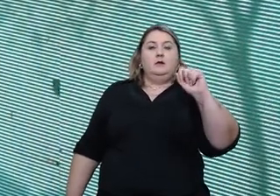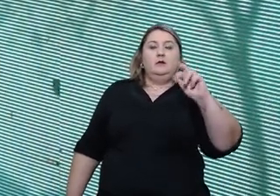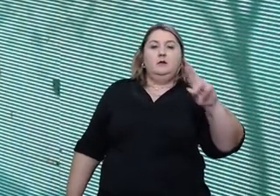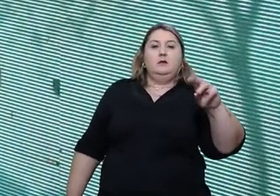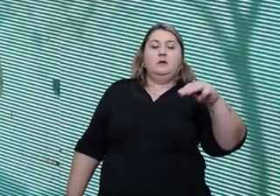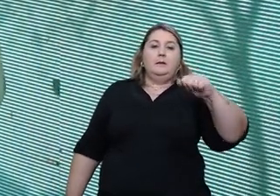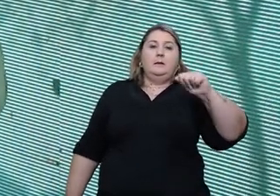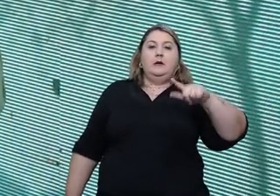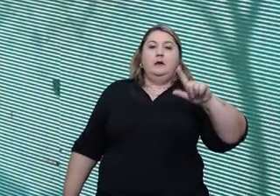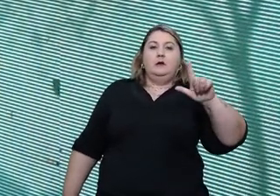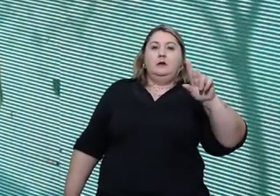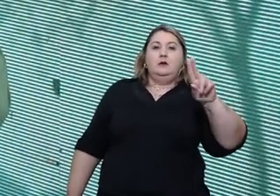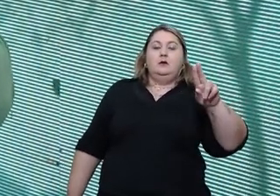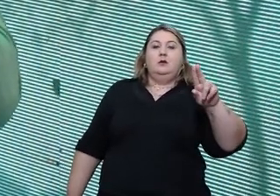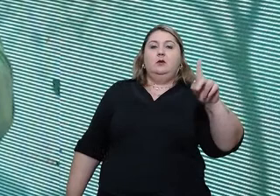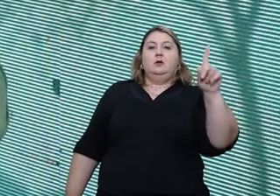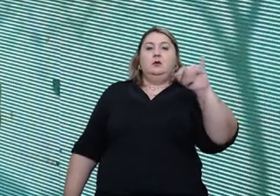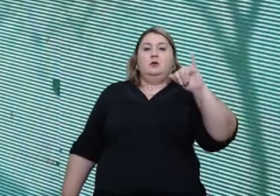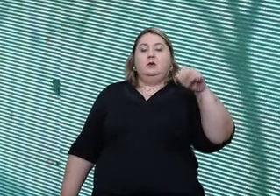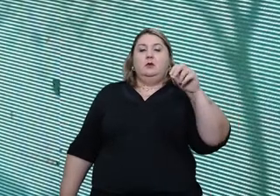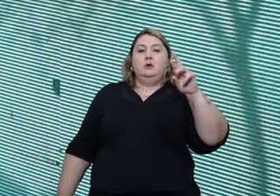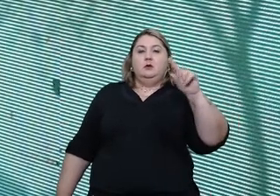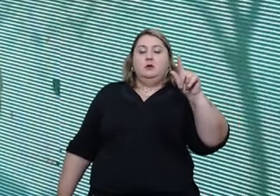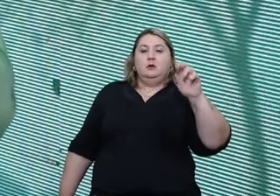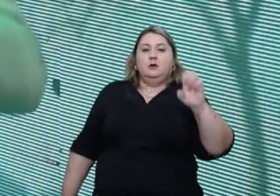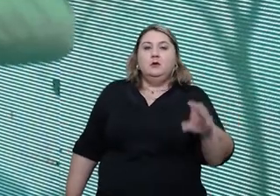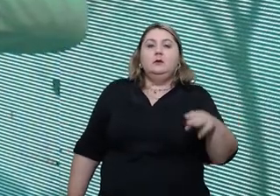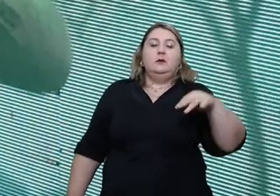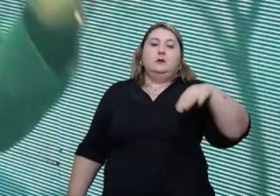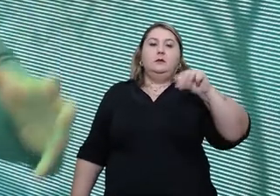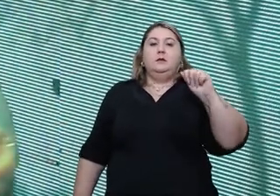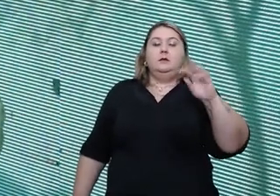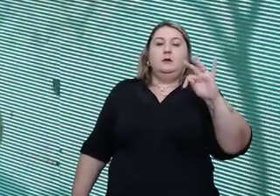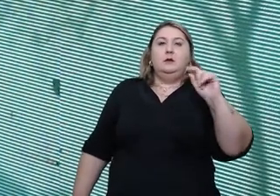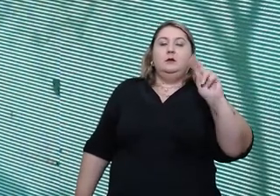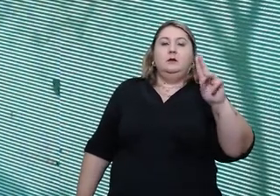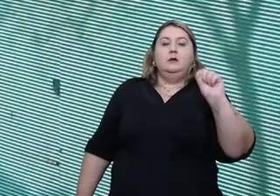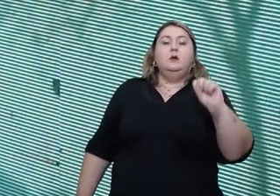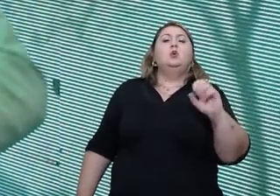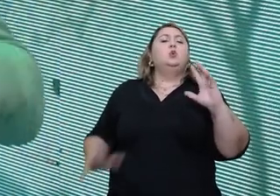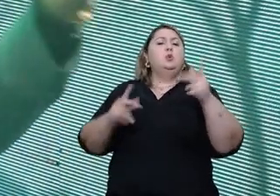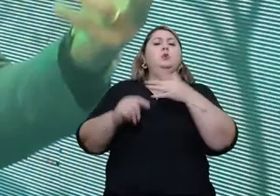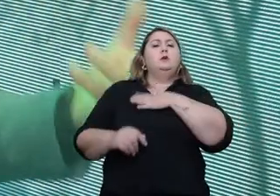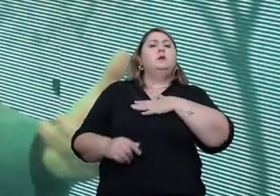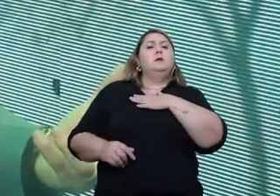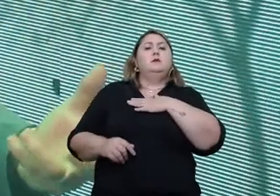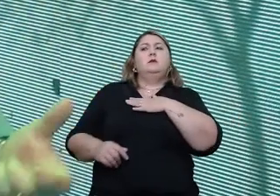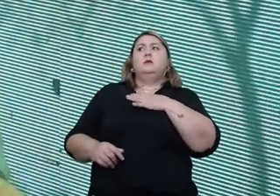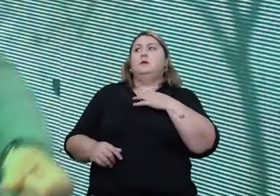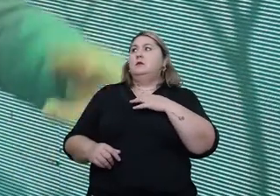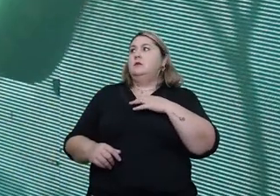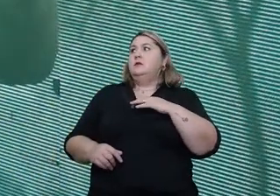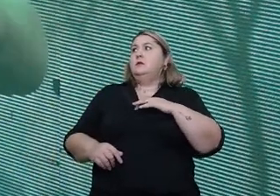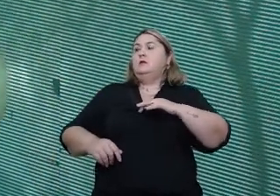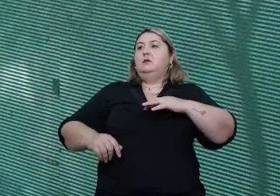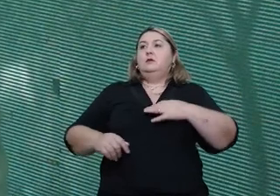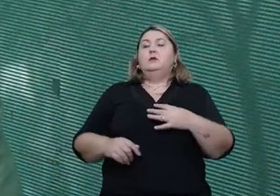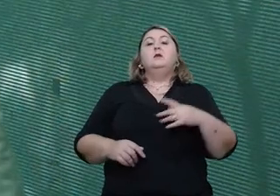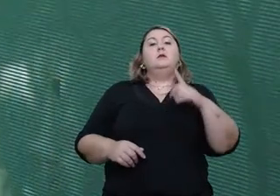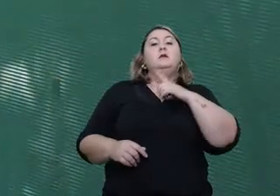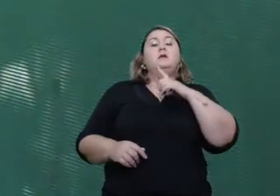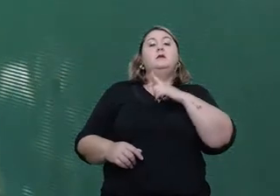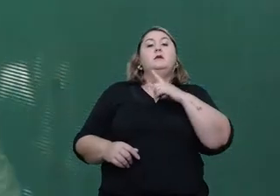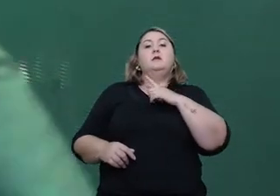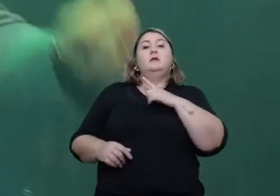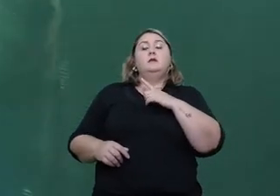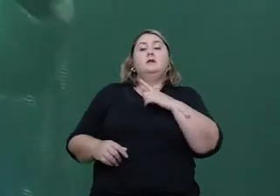aquele repertório, vão atender Jorge Mateus, vão atender Gustavo Lima, tudo que vocês gostam, tudo que eles gostam, tudo que a gente gosta, então vai rolar aqui